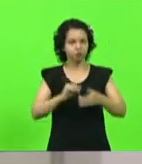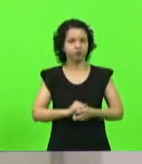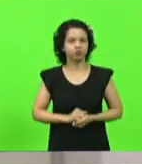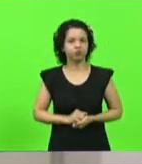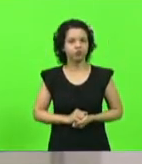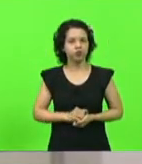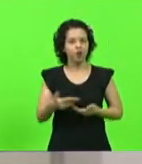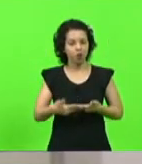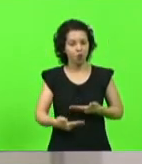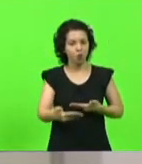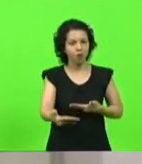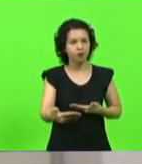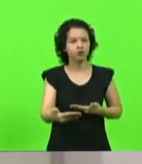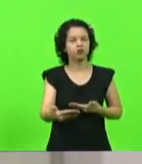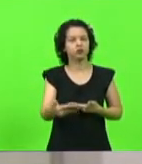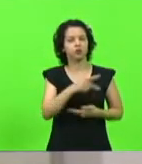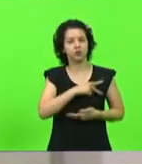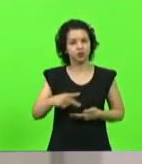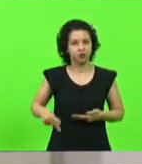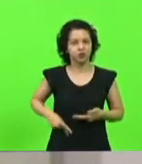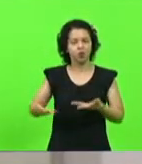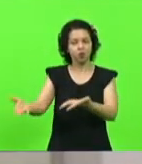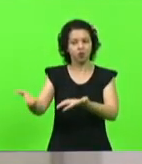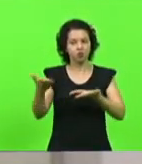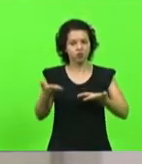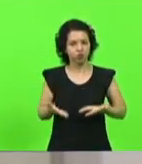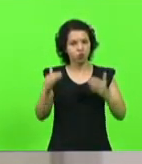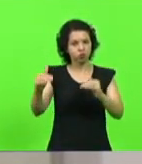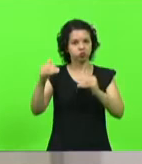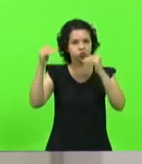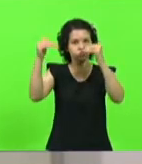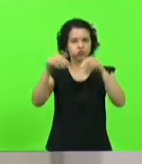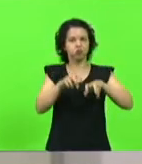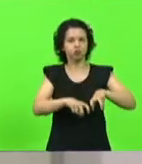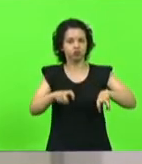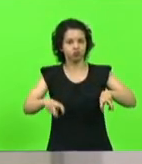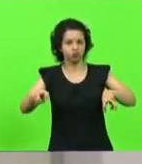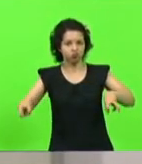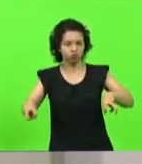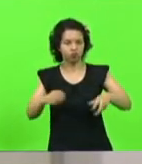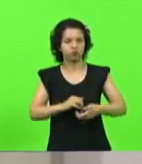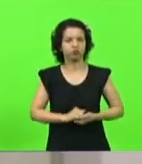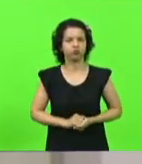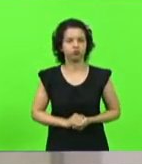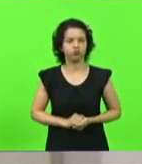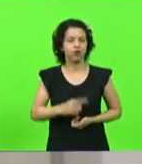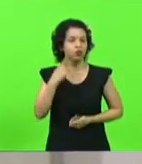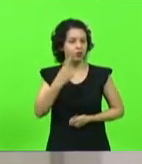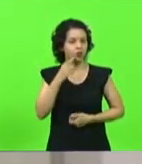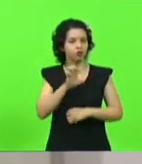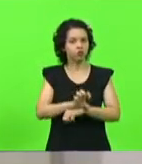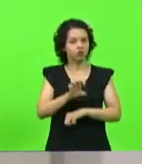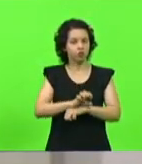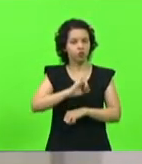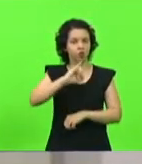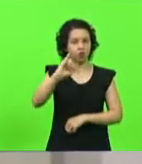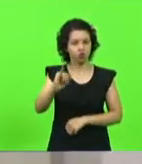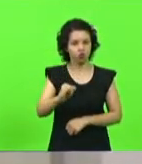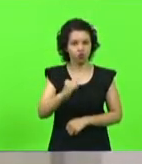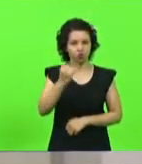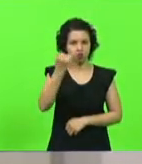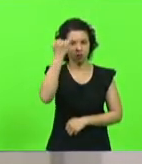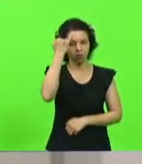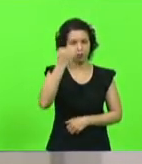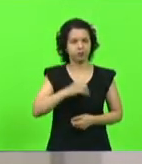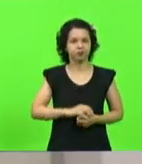convidou as seguintes autoridades que foram nominadas para tomarem assento à mesa. Excelentíssimo senhor deputado estadual Jair Mioto,